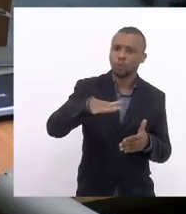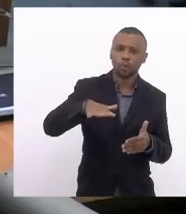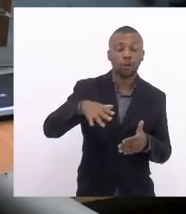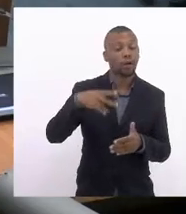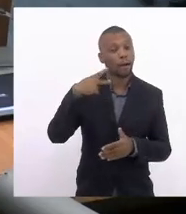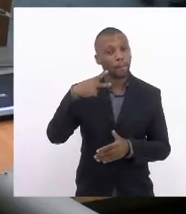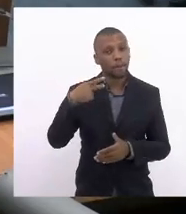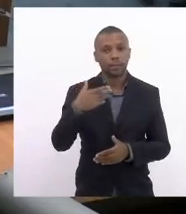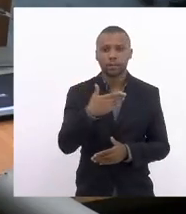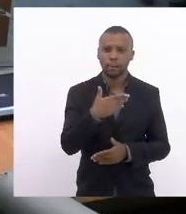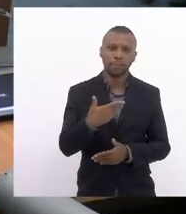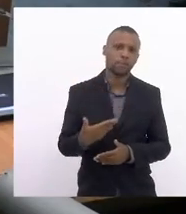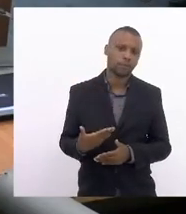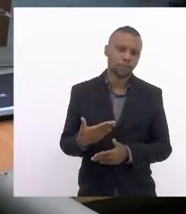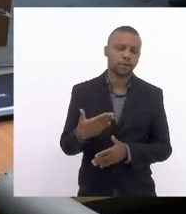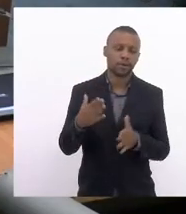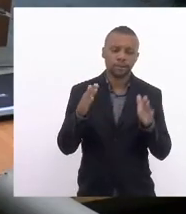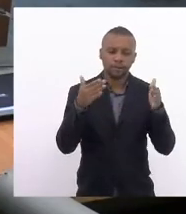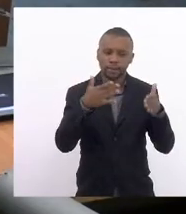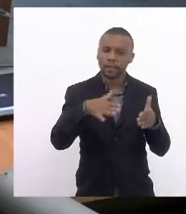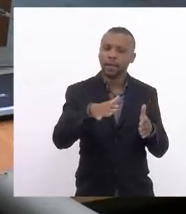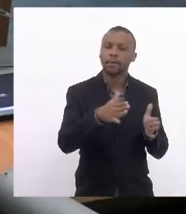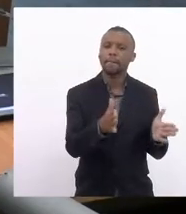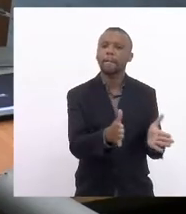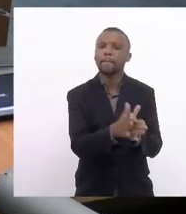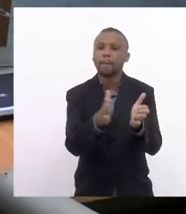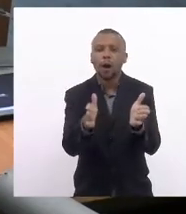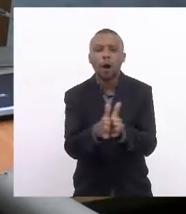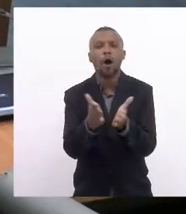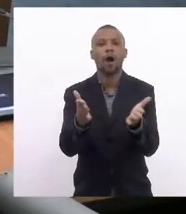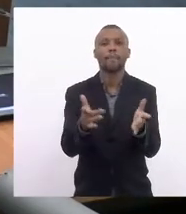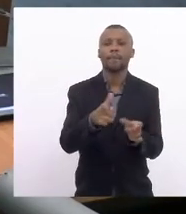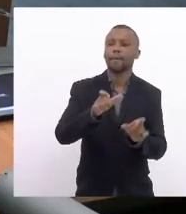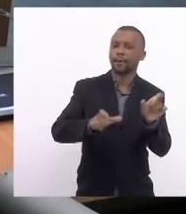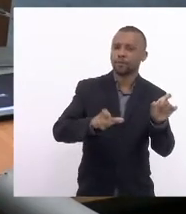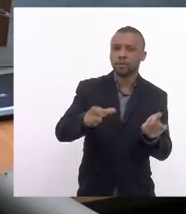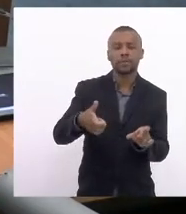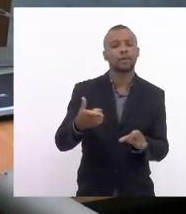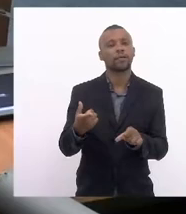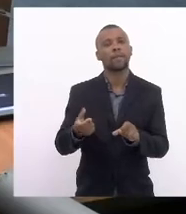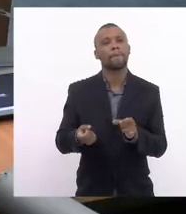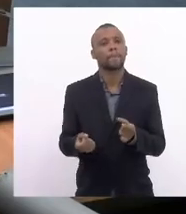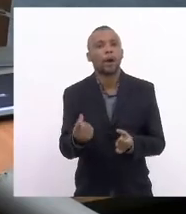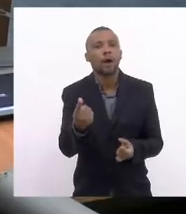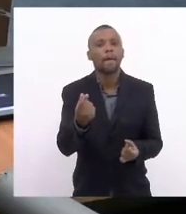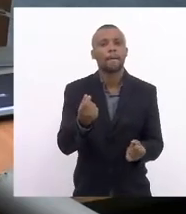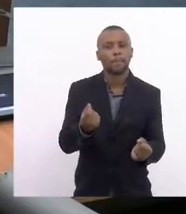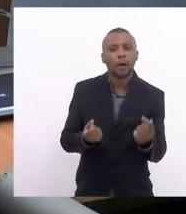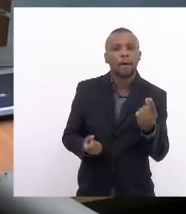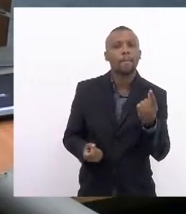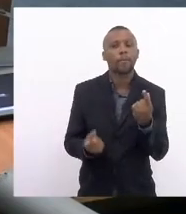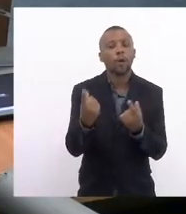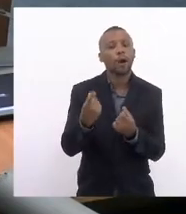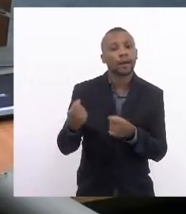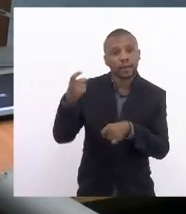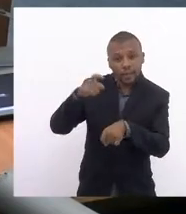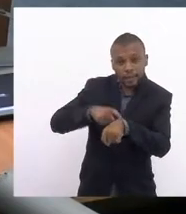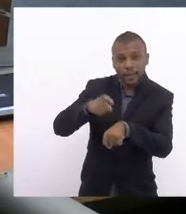políticas públicas para a população em situação de rua. É algo que, de tempo em tempo, aqui na Alerj,